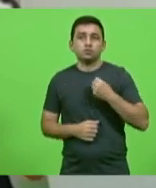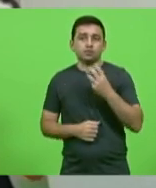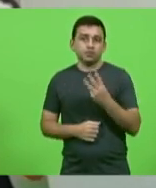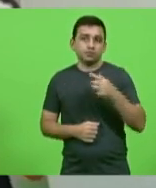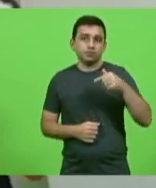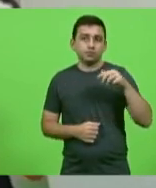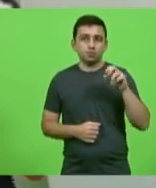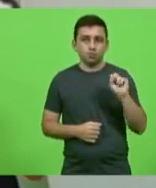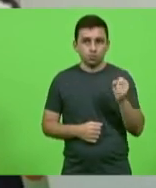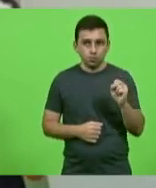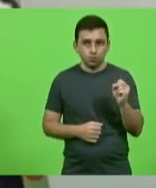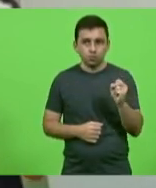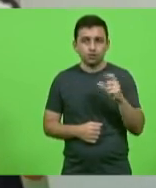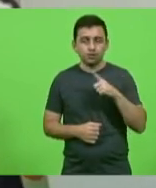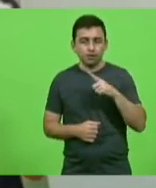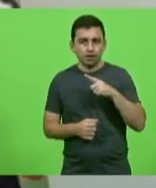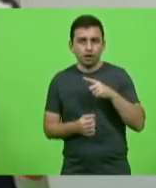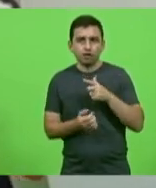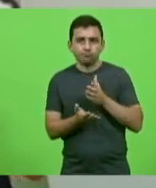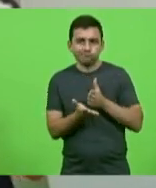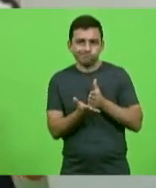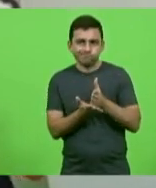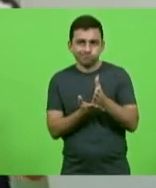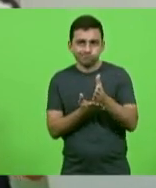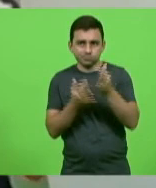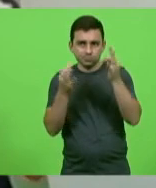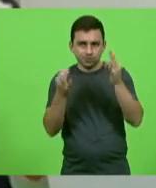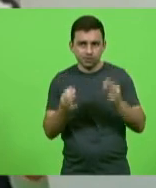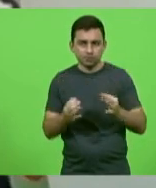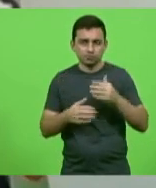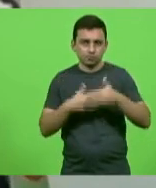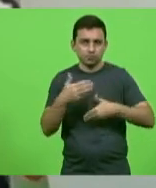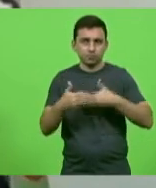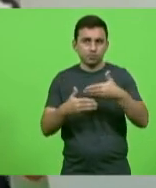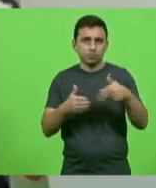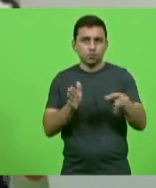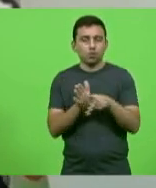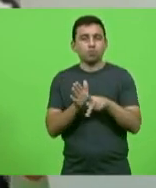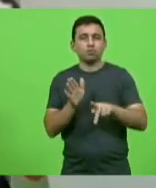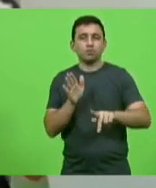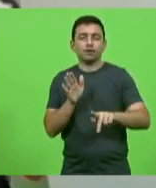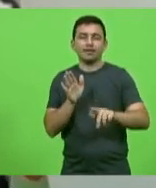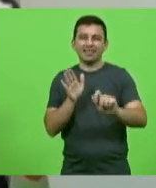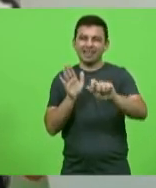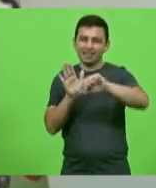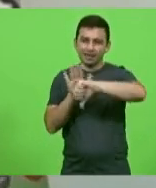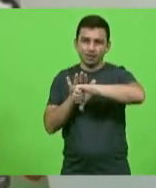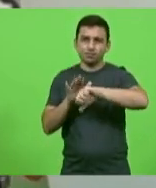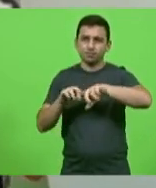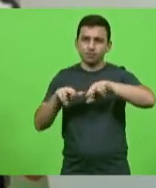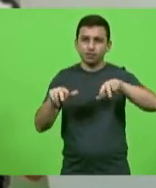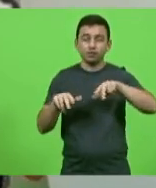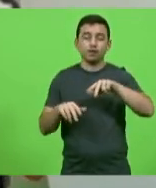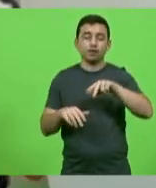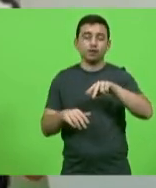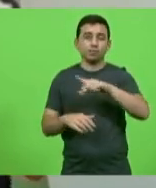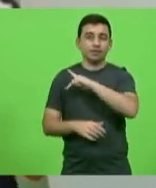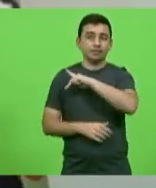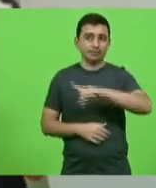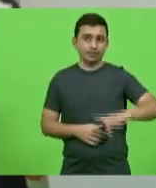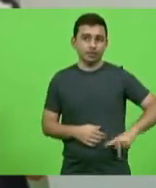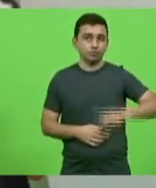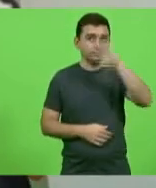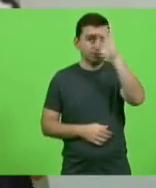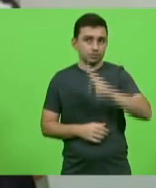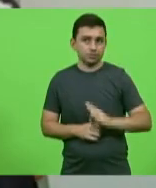378 que norteou o rito do processo que apura crimes de responsabilidade do Presidente da República